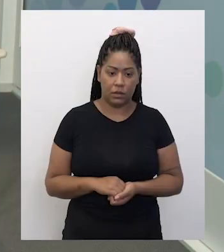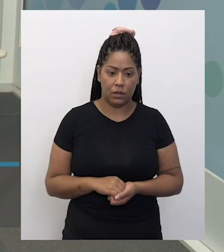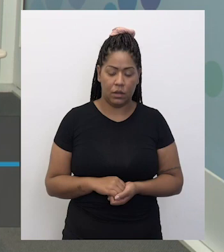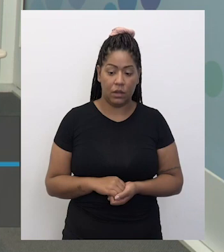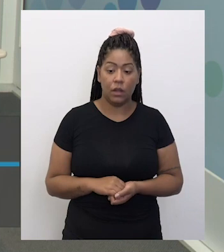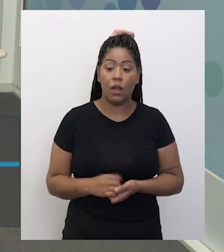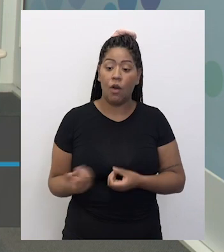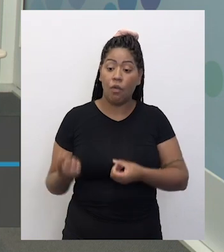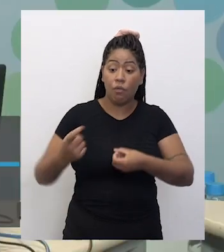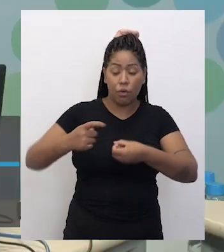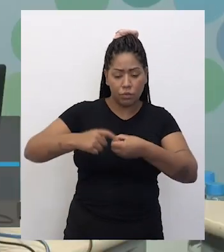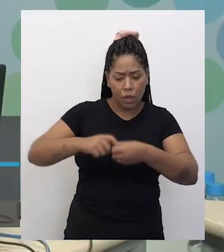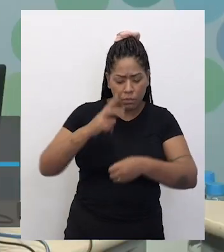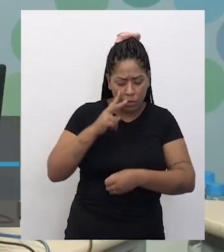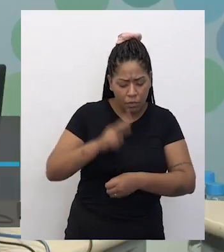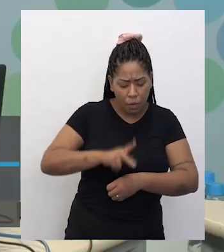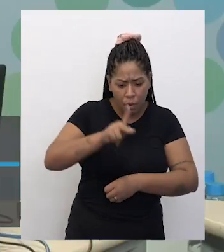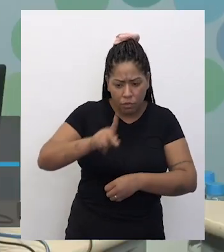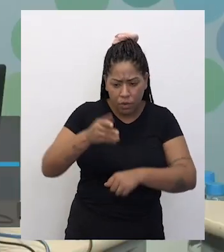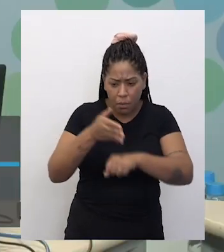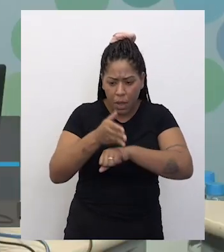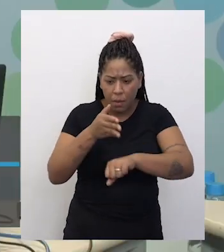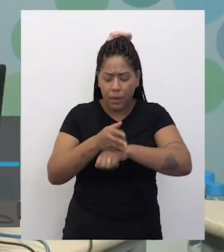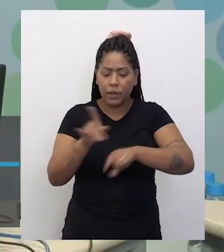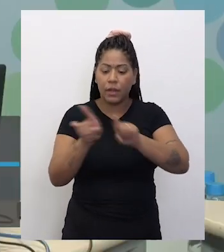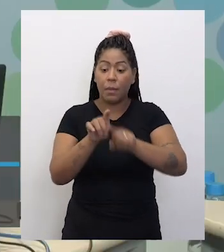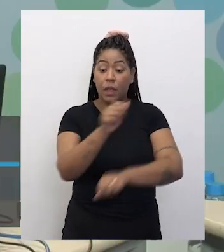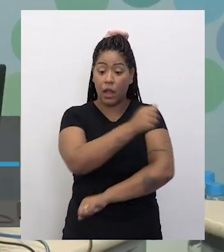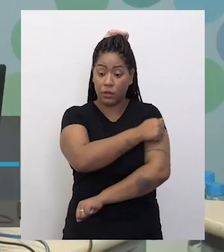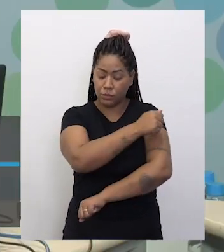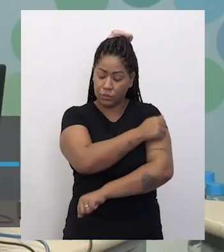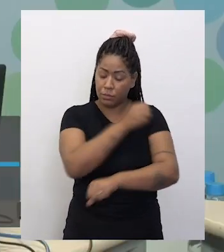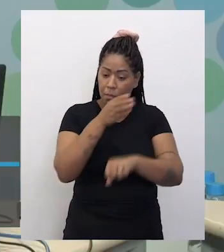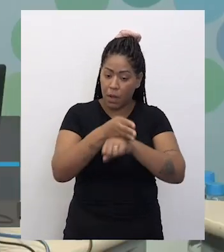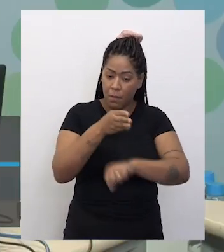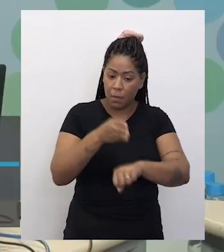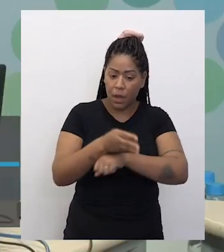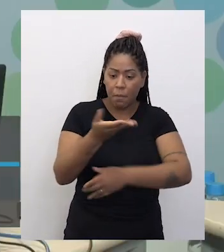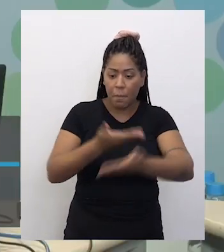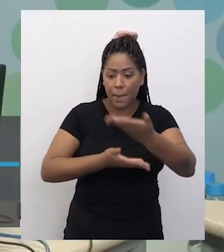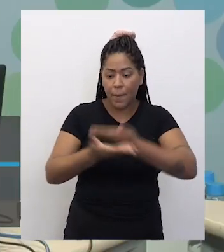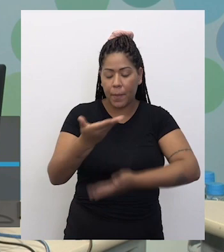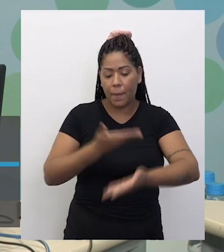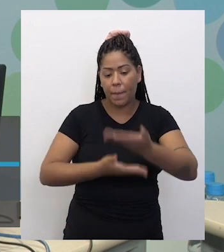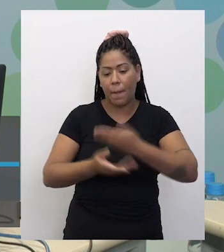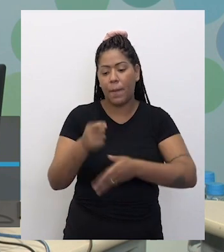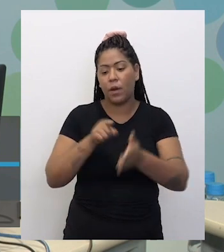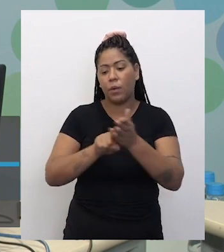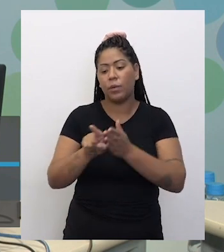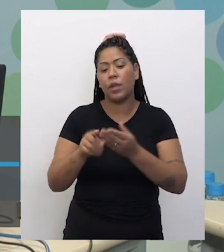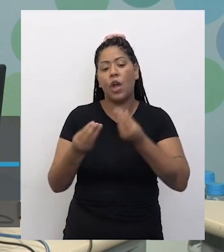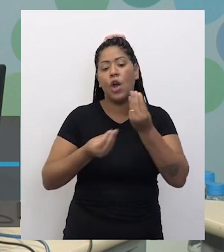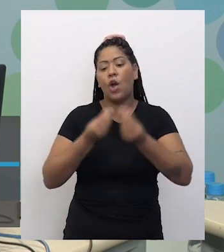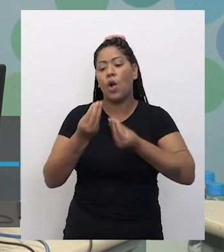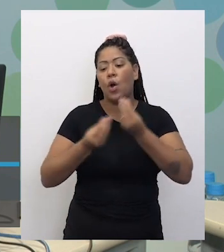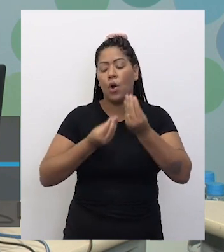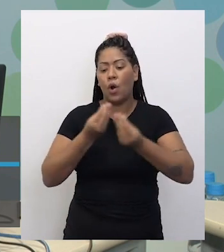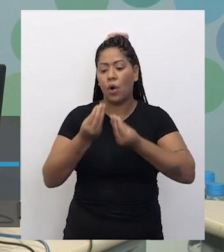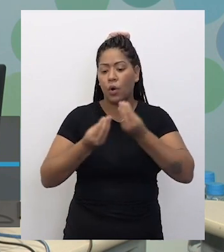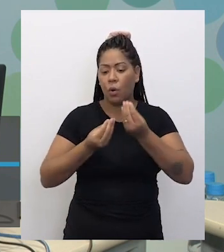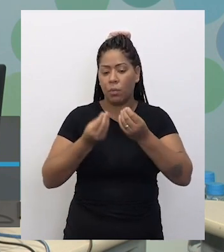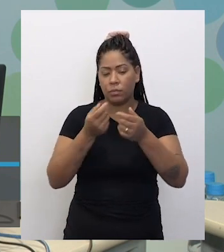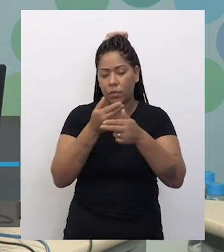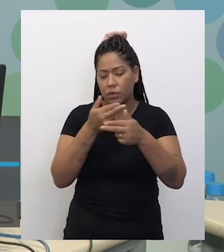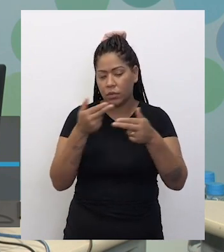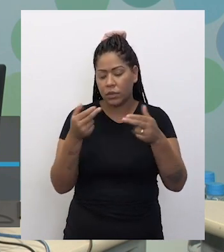Vamos lá, a participação dos professores e alunos, né? A gente teve a nossa interação, a pergunta era, você precisa que compre esse